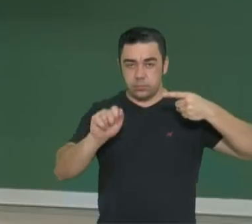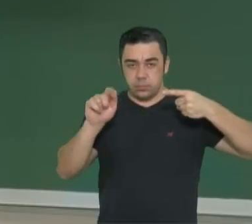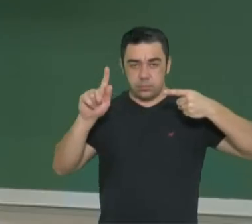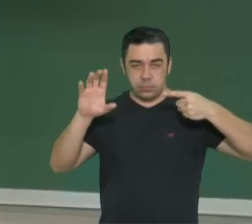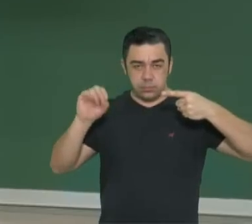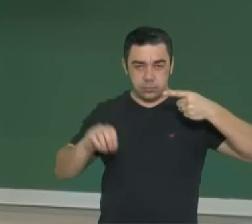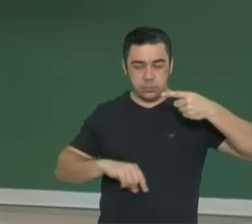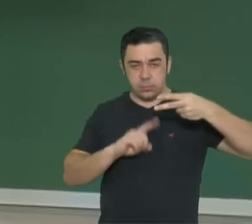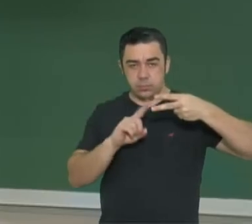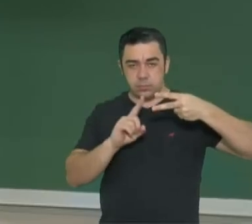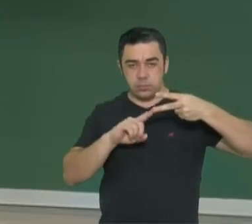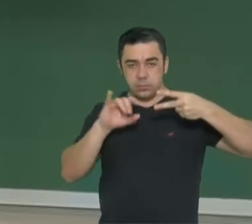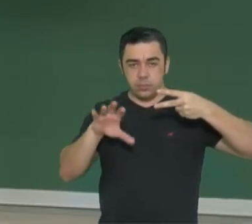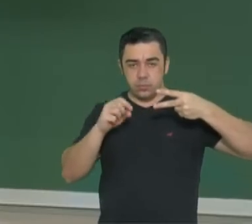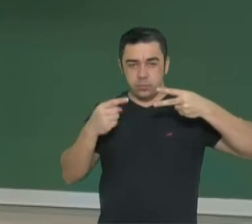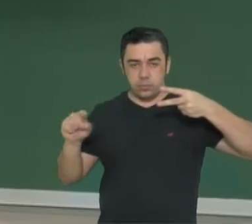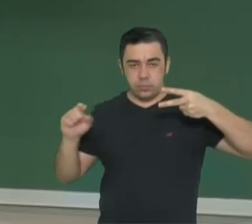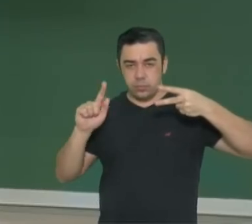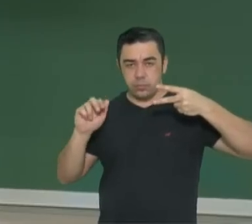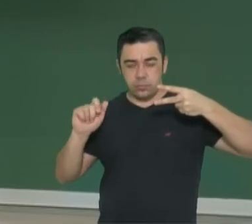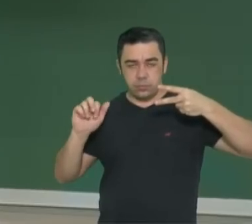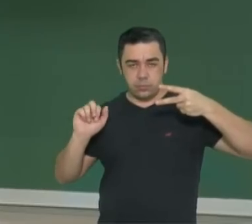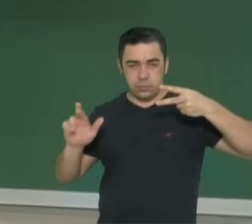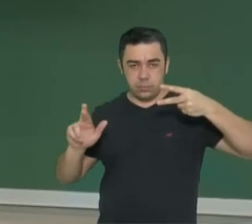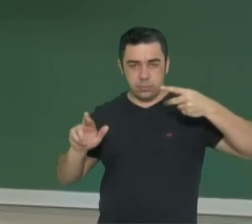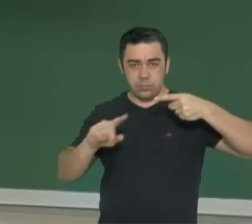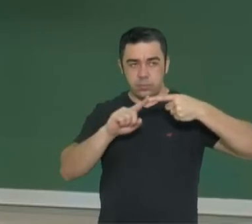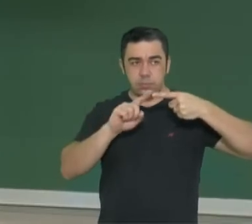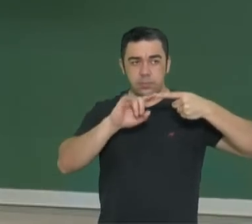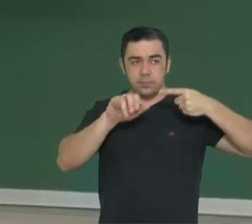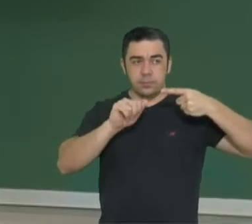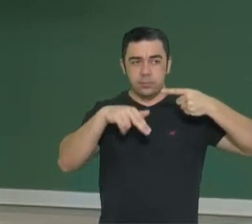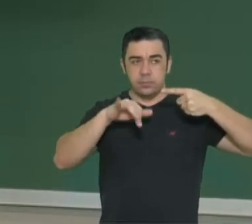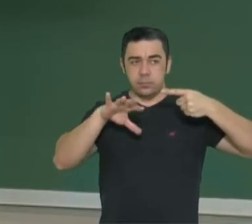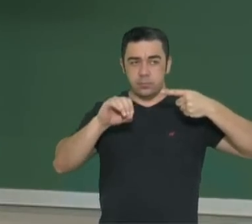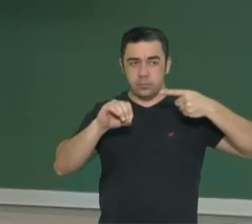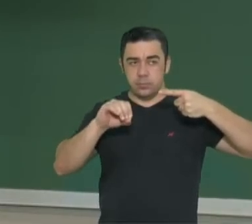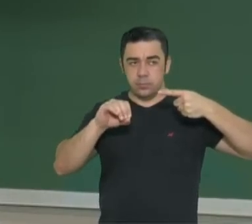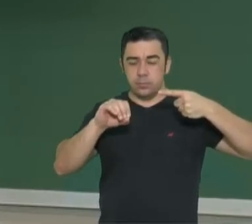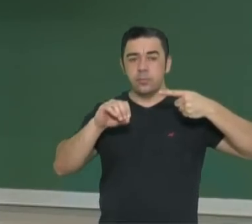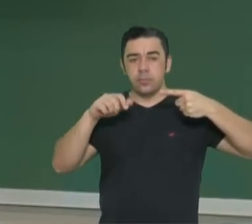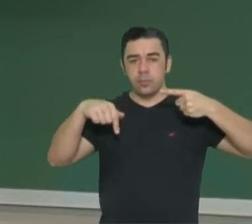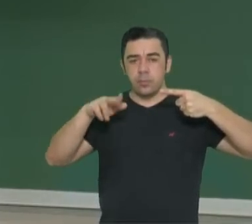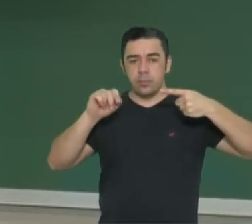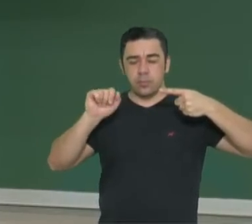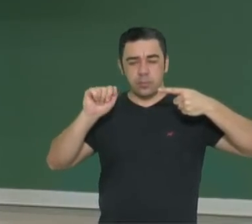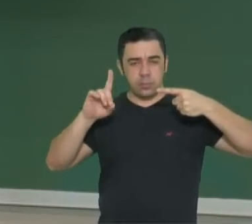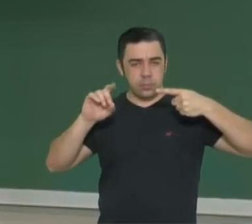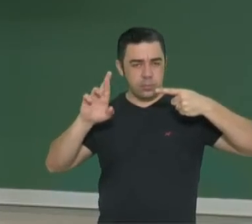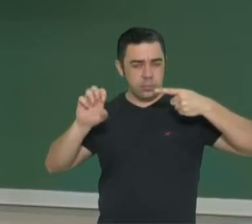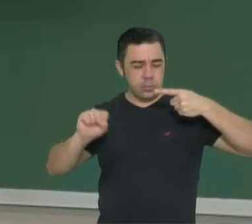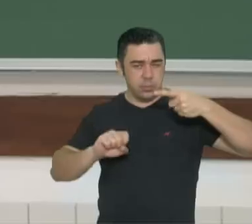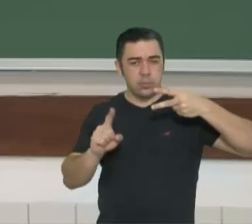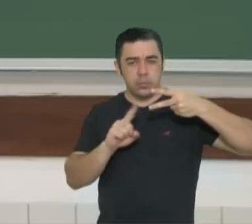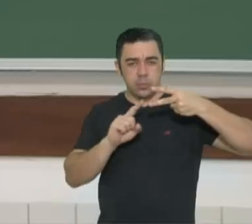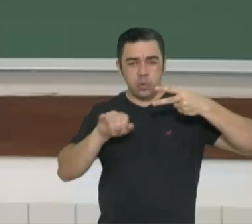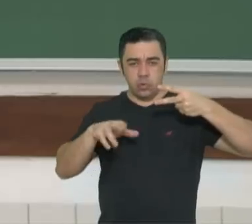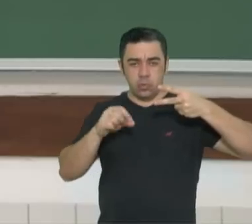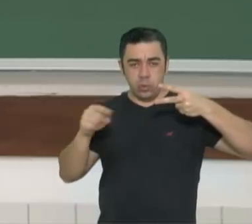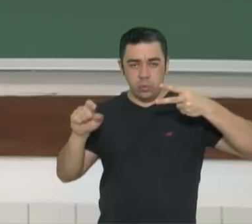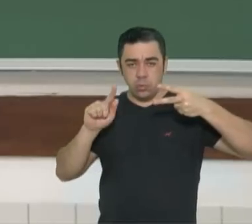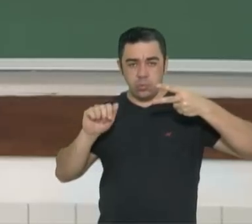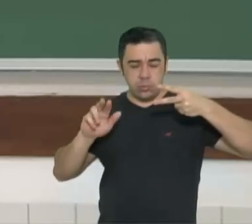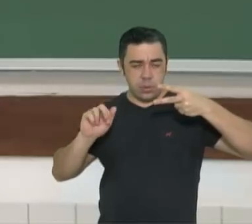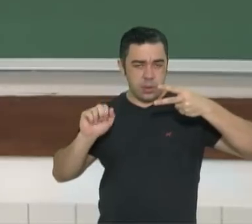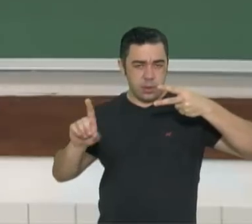Quadros e João Goulart. Lembra do João Goulart? Esse mesmo. Compreender os acontecimentos do país nesse